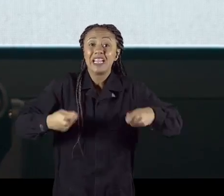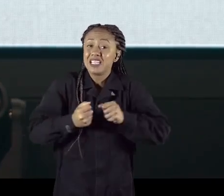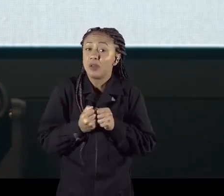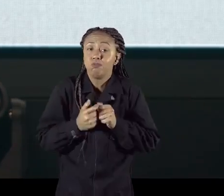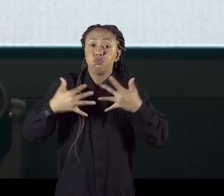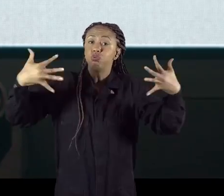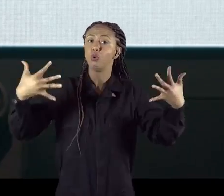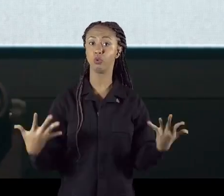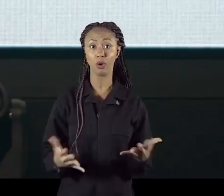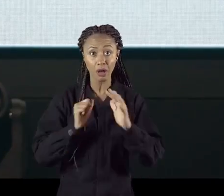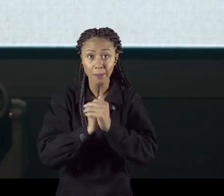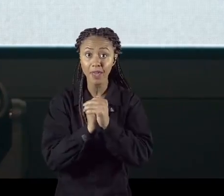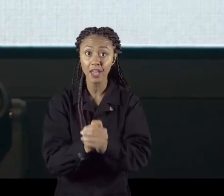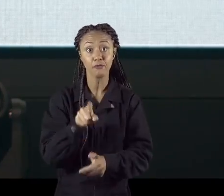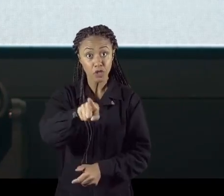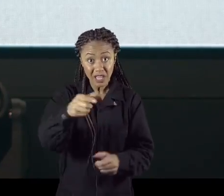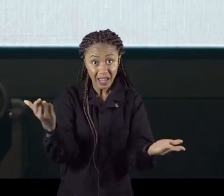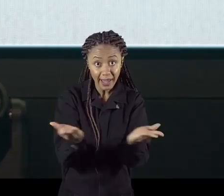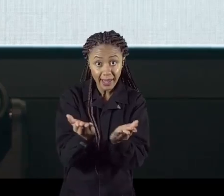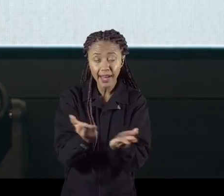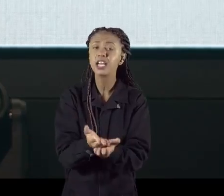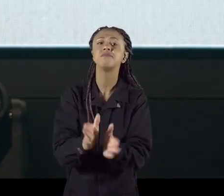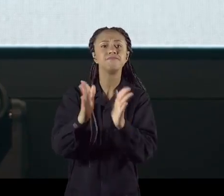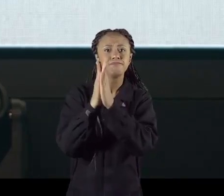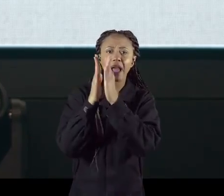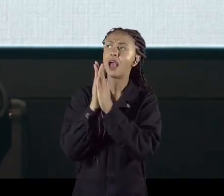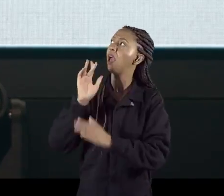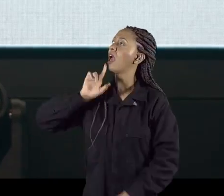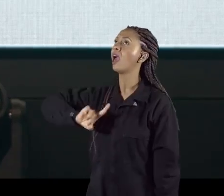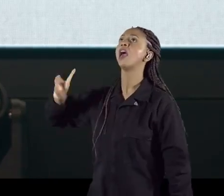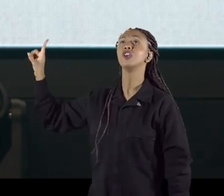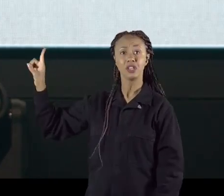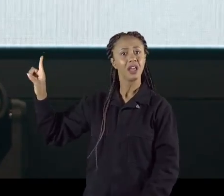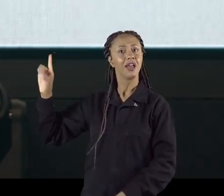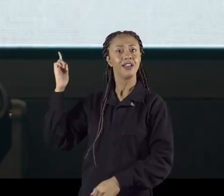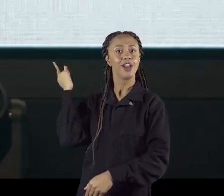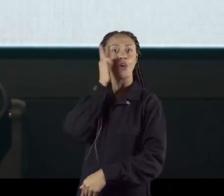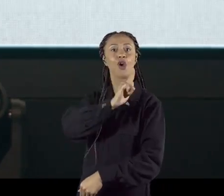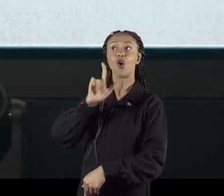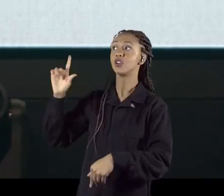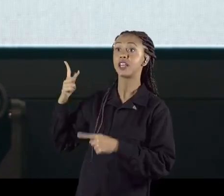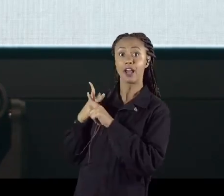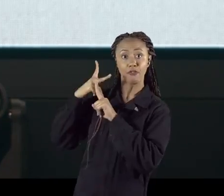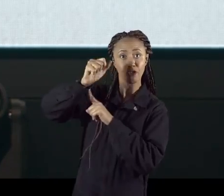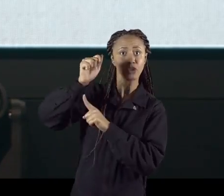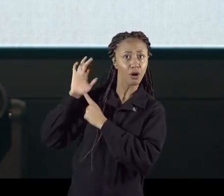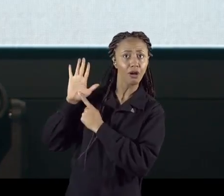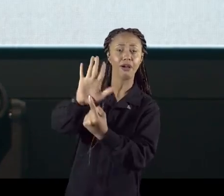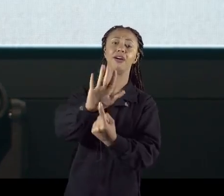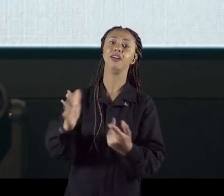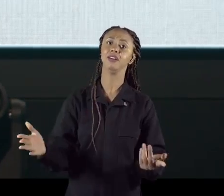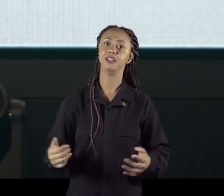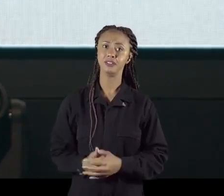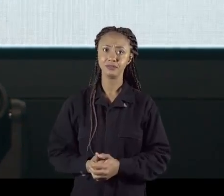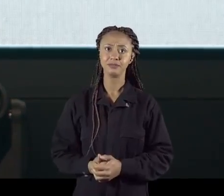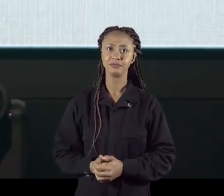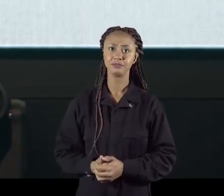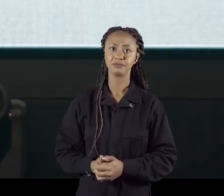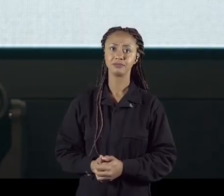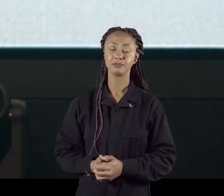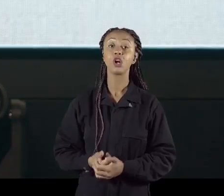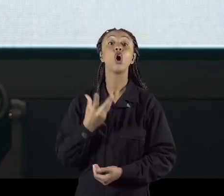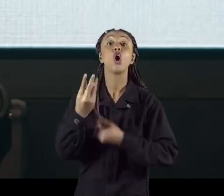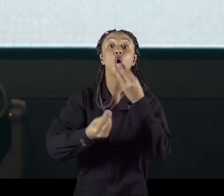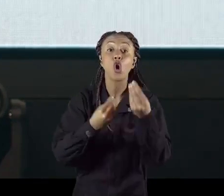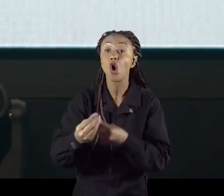então você quer Cristão festa isso para Deus porque ele vai revelar a tua vitória e na